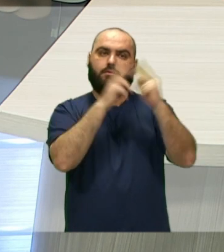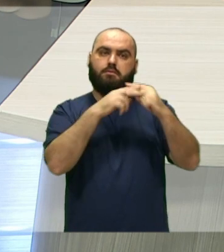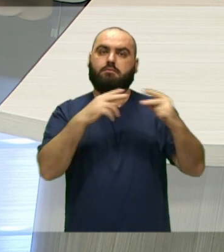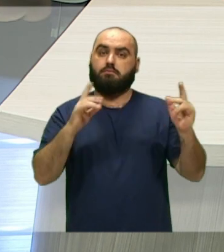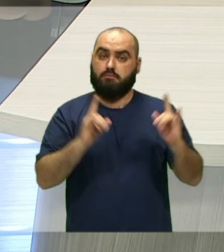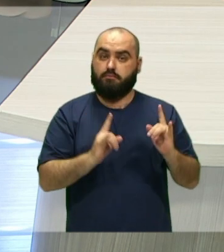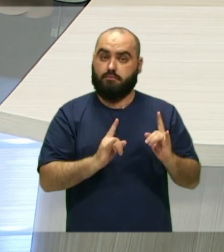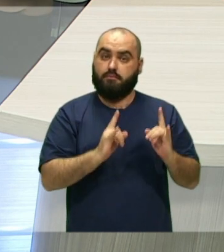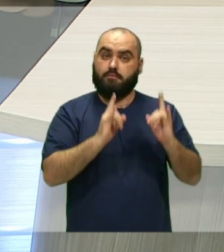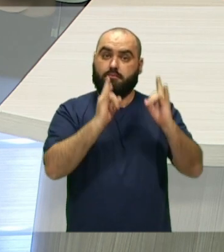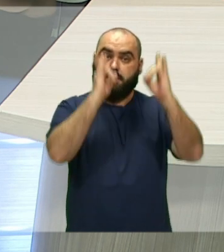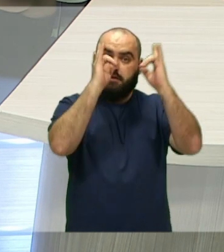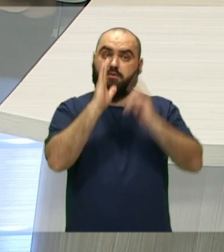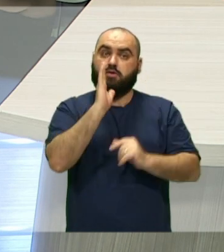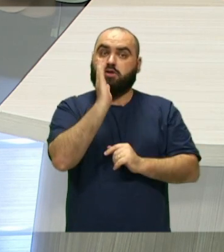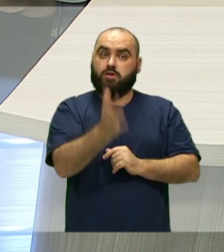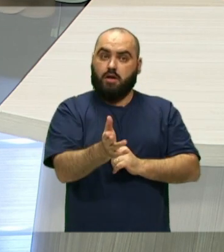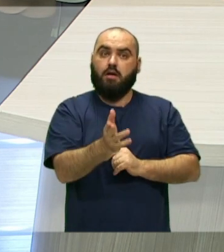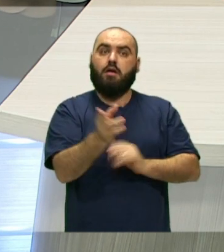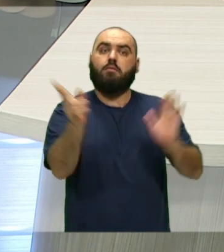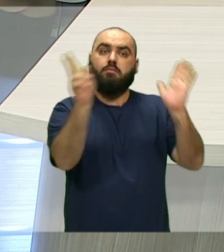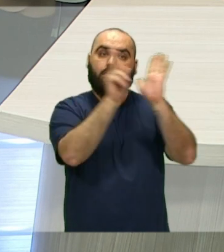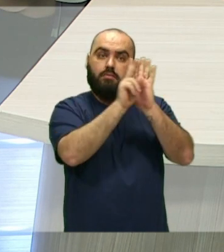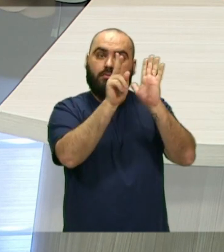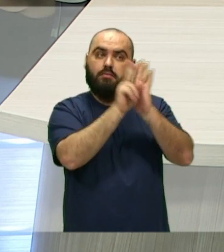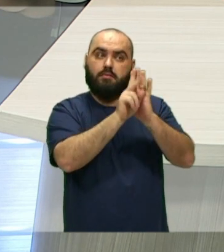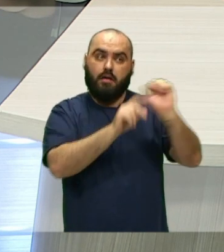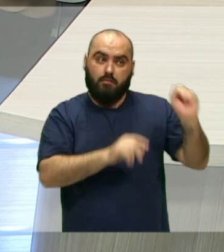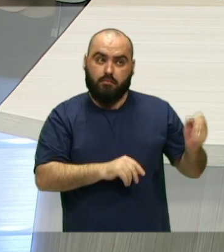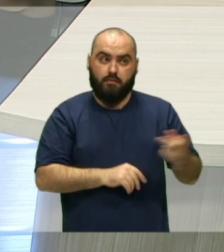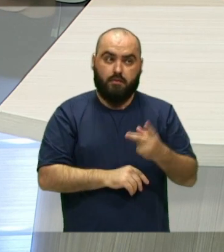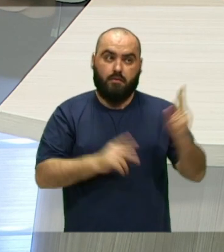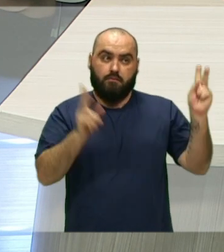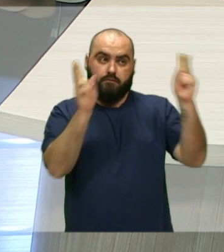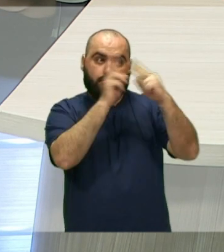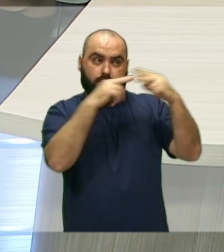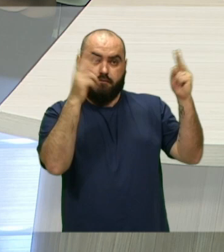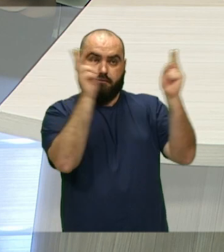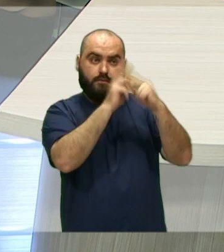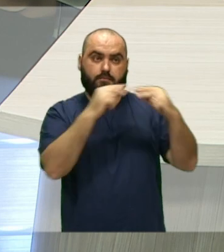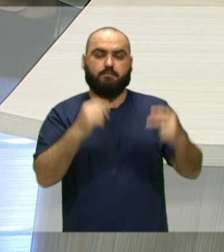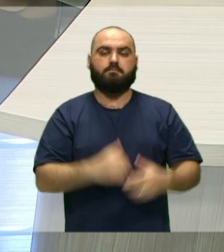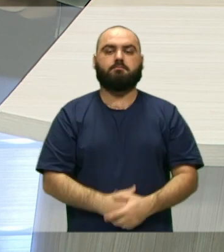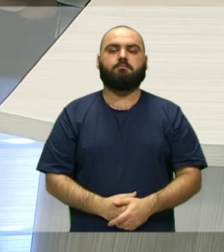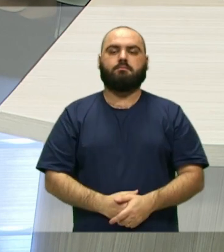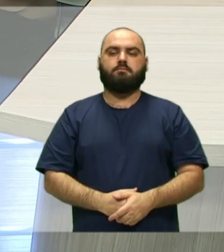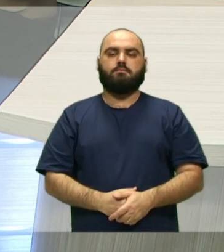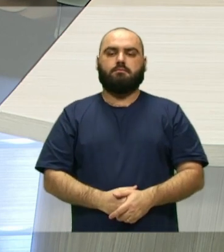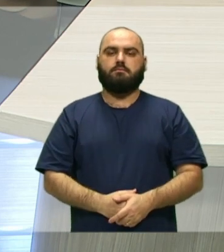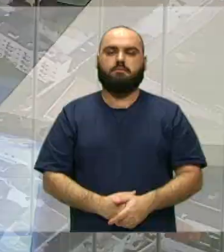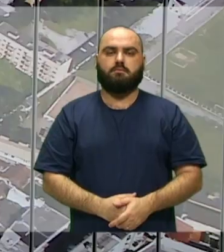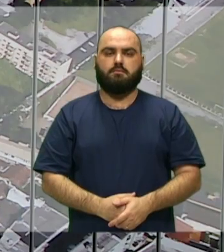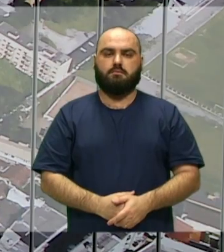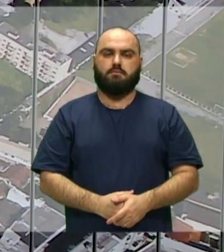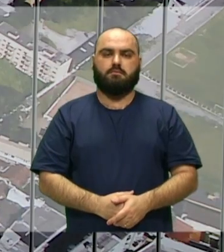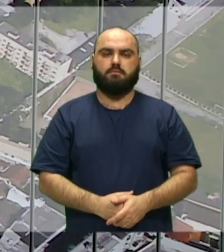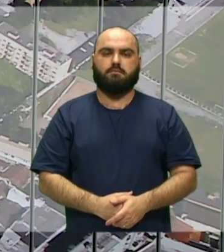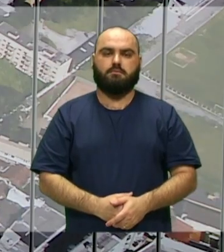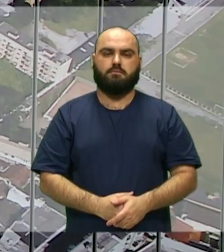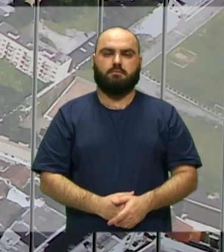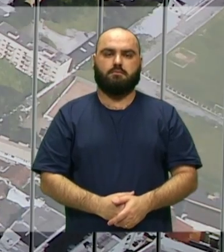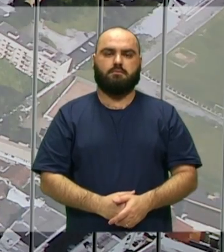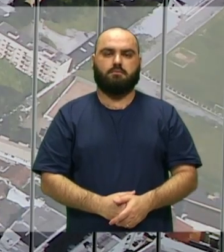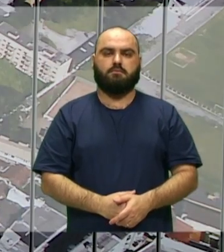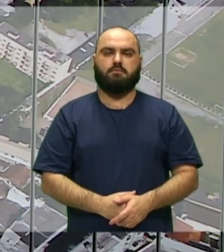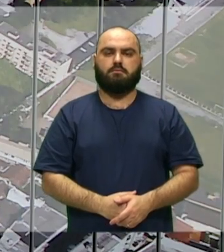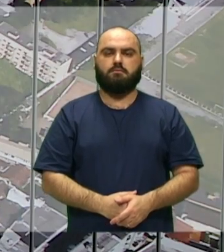foi desenhado para para as questões socioambientais e e ações eh que são desenvolvidas também ao longo